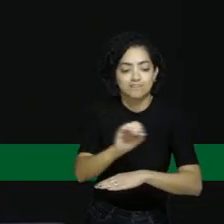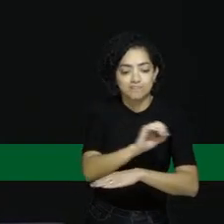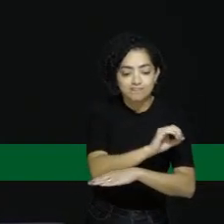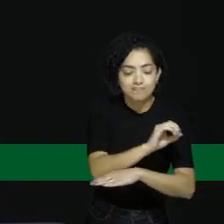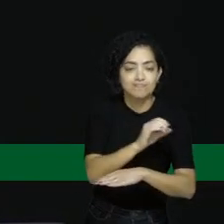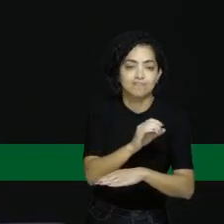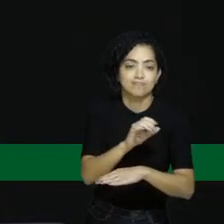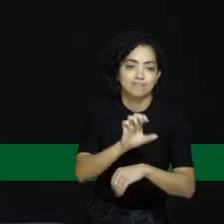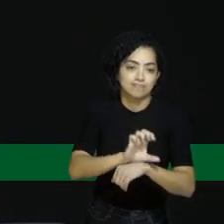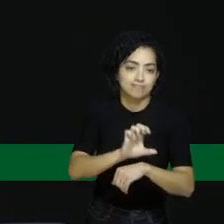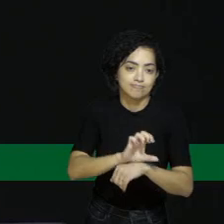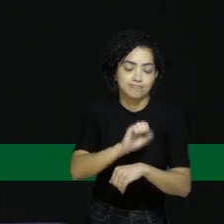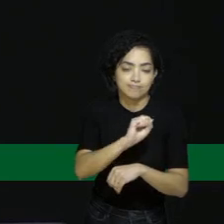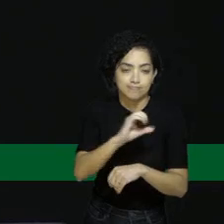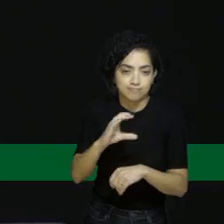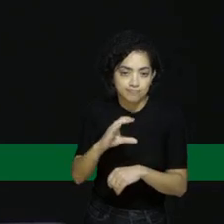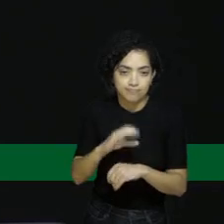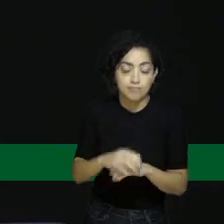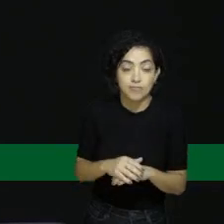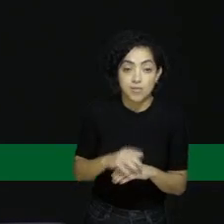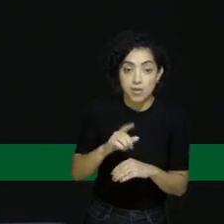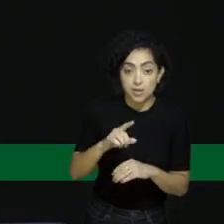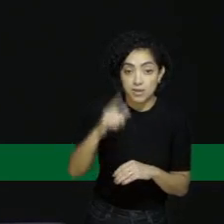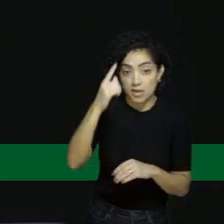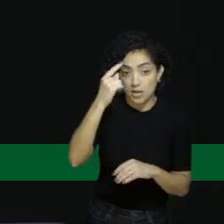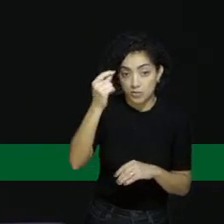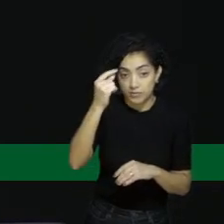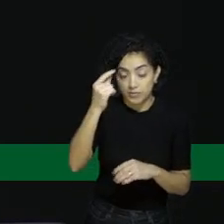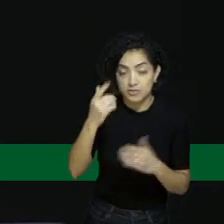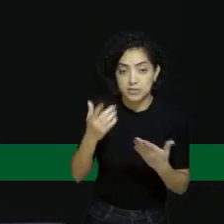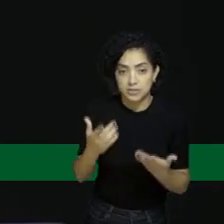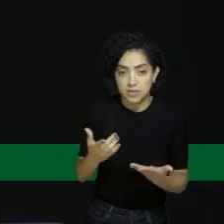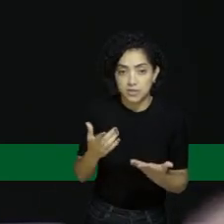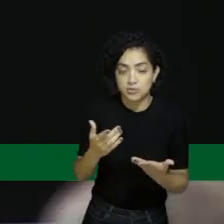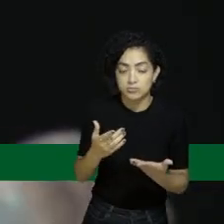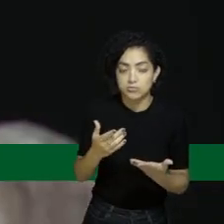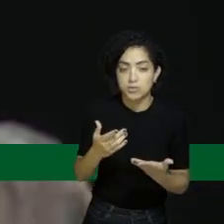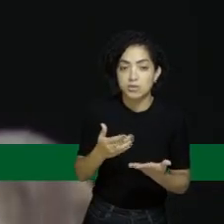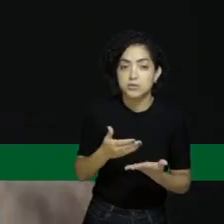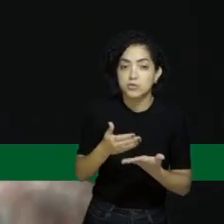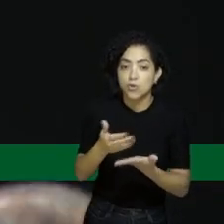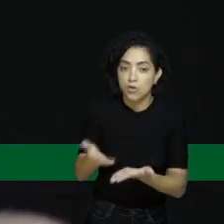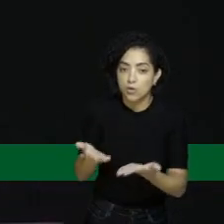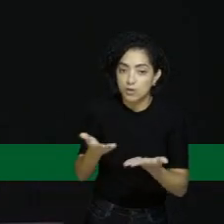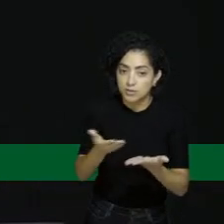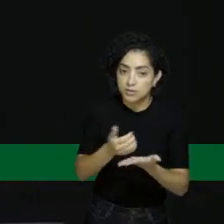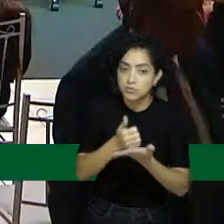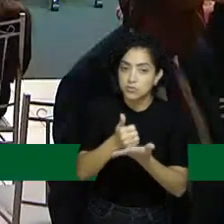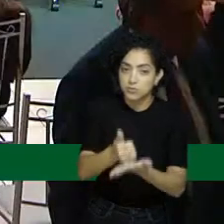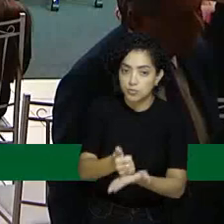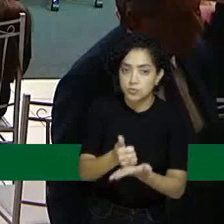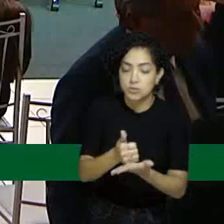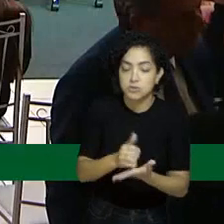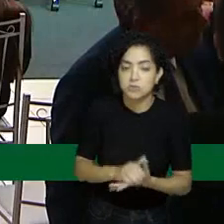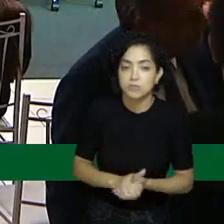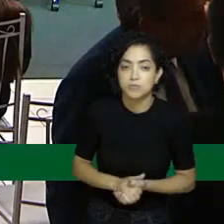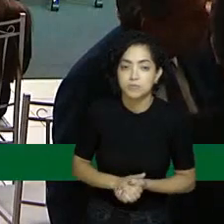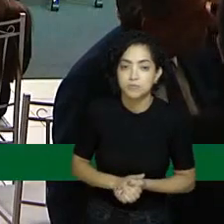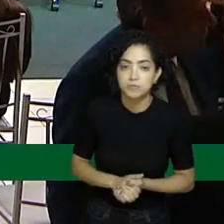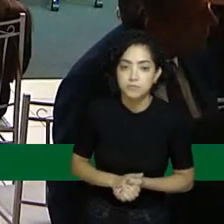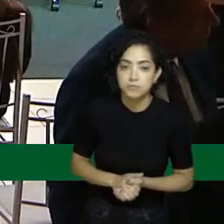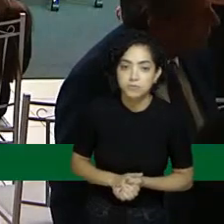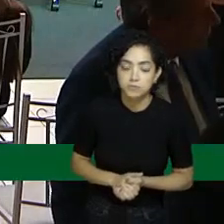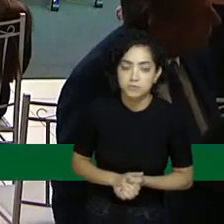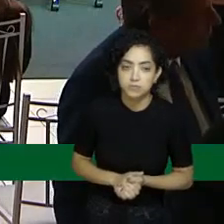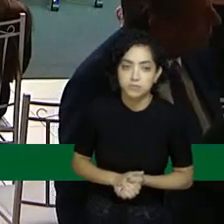Estado de Santa Catarina. A Universidade se coloca à disposição para contribuir... Mais 30 segundos.